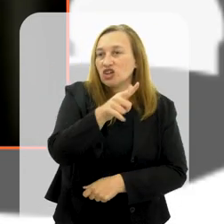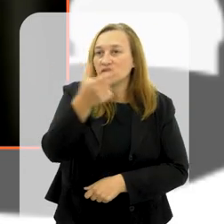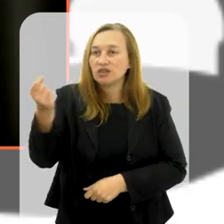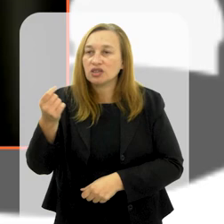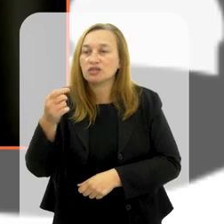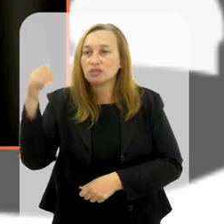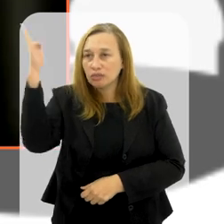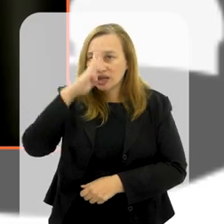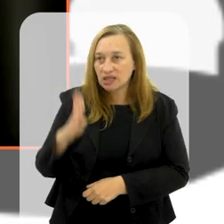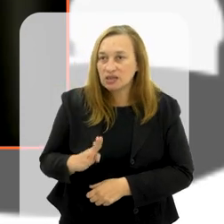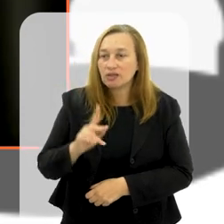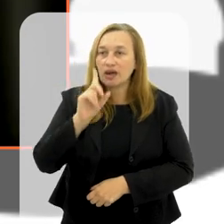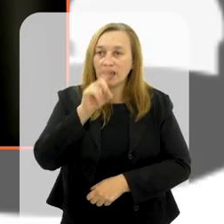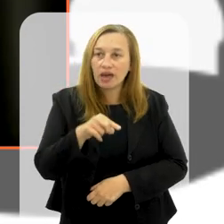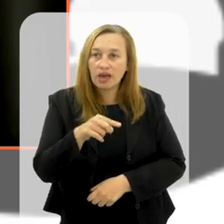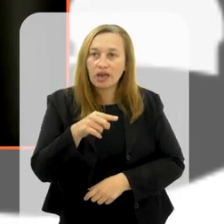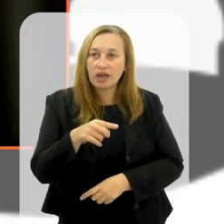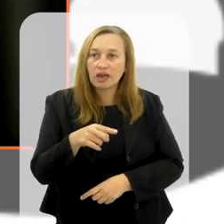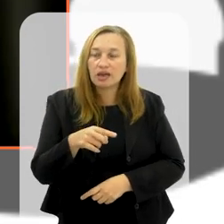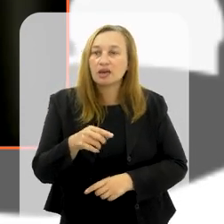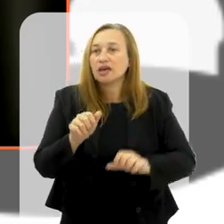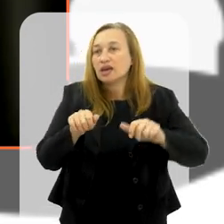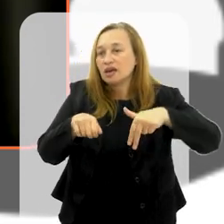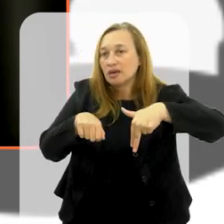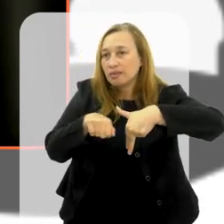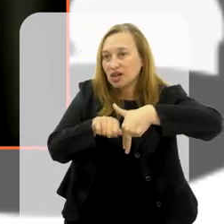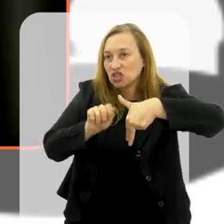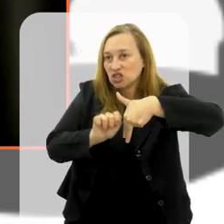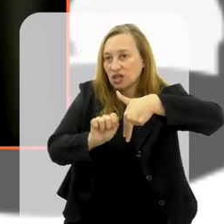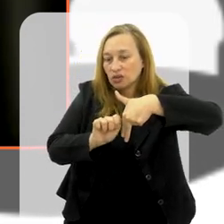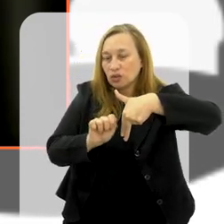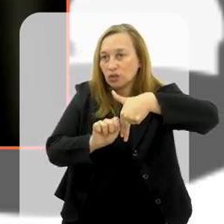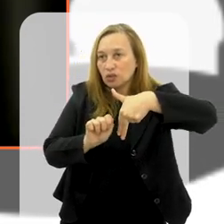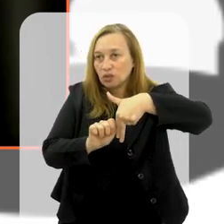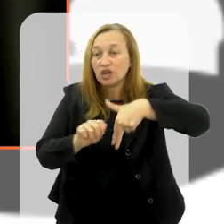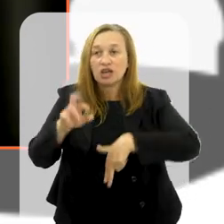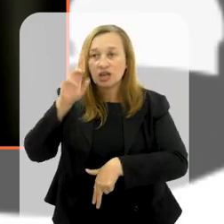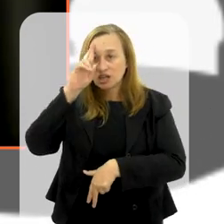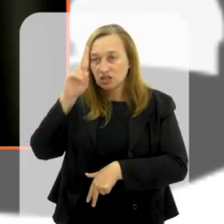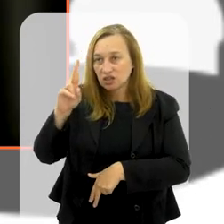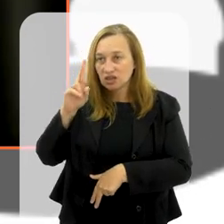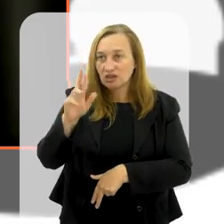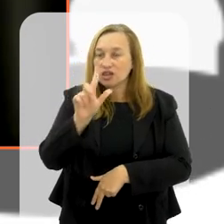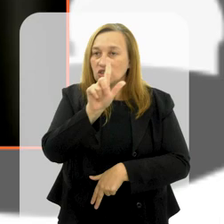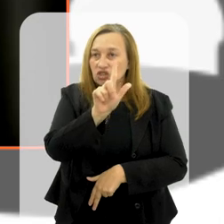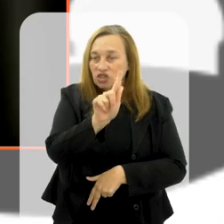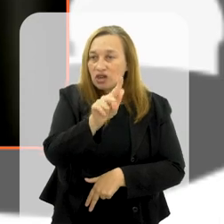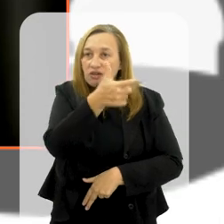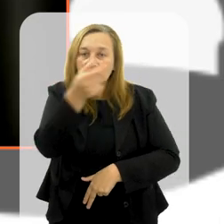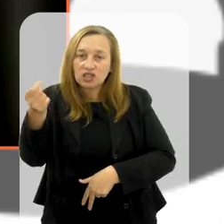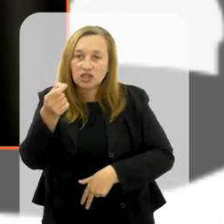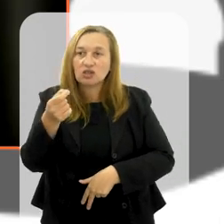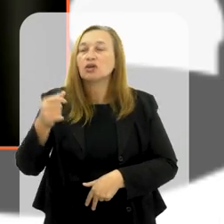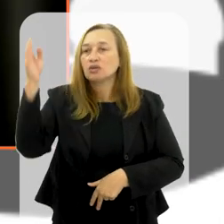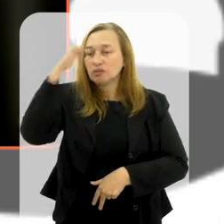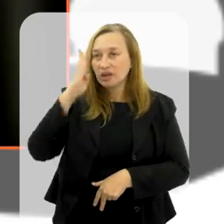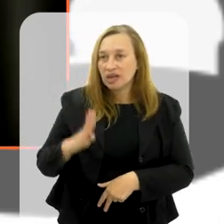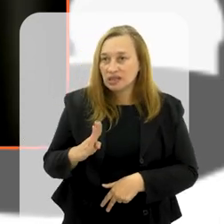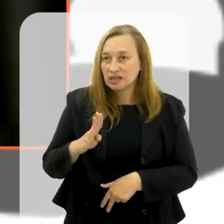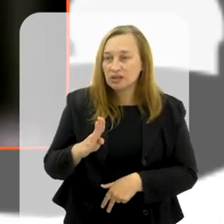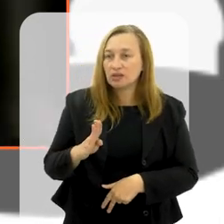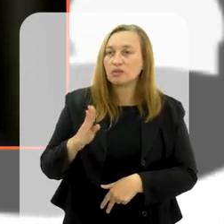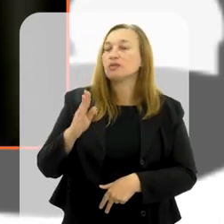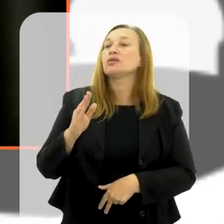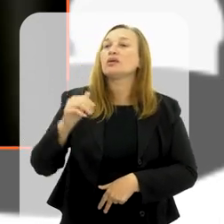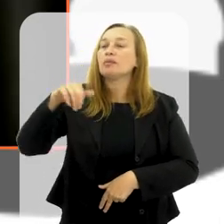no Brasil é o embaixador Maurício Lírio. Ele é o Sherpa do G20 para o Brasil e ele, então, se reúne com